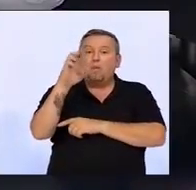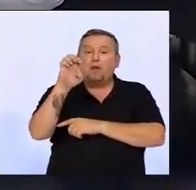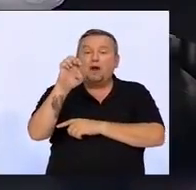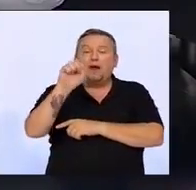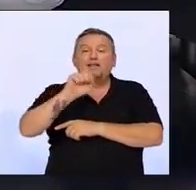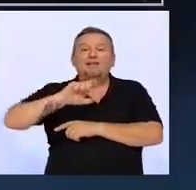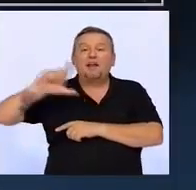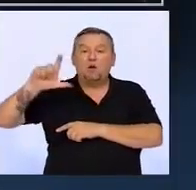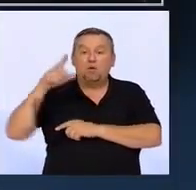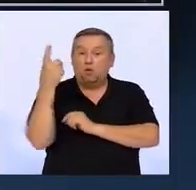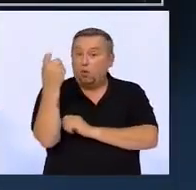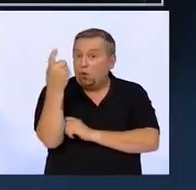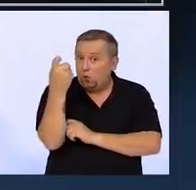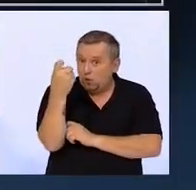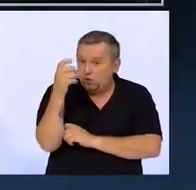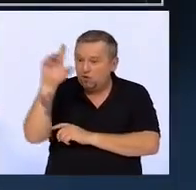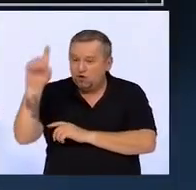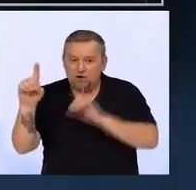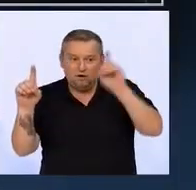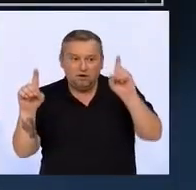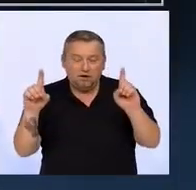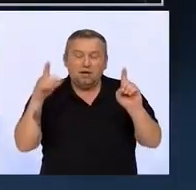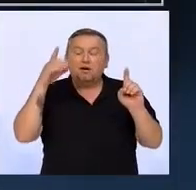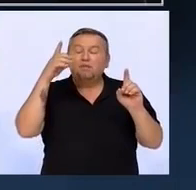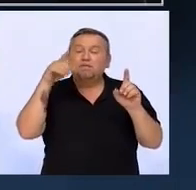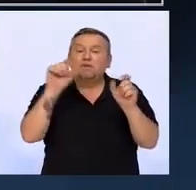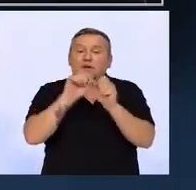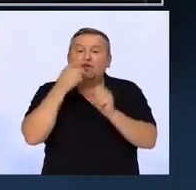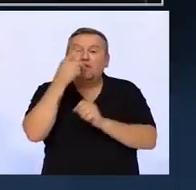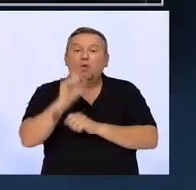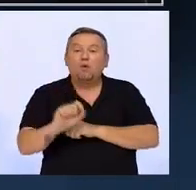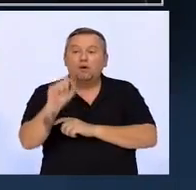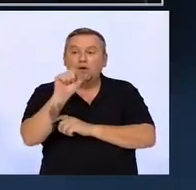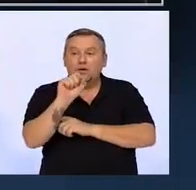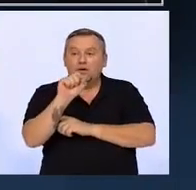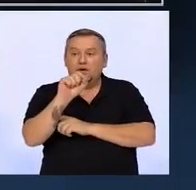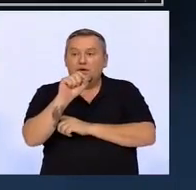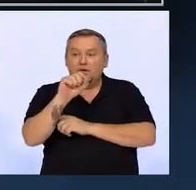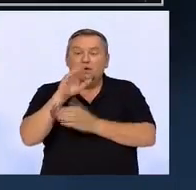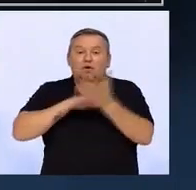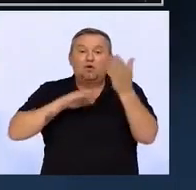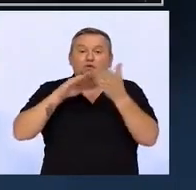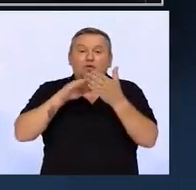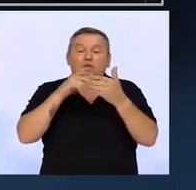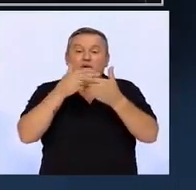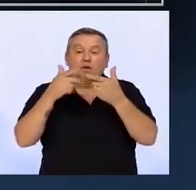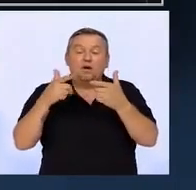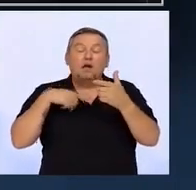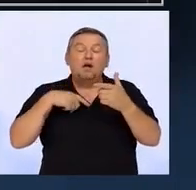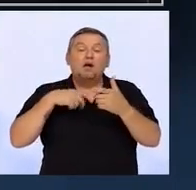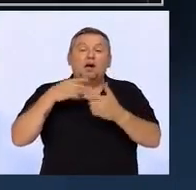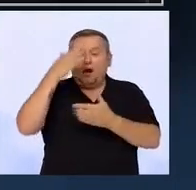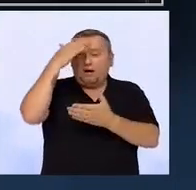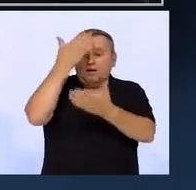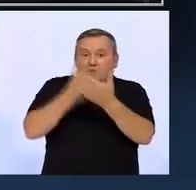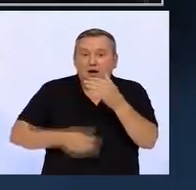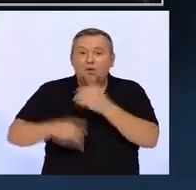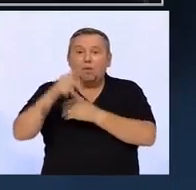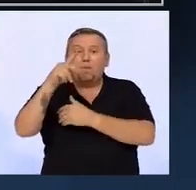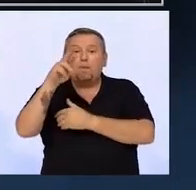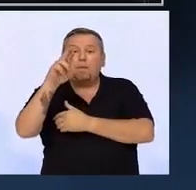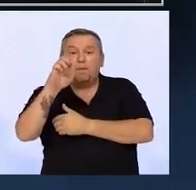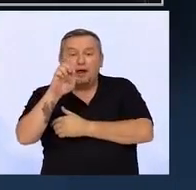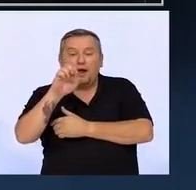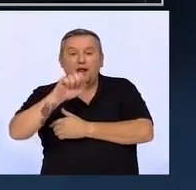2014 que teve o único, entre a direita, a esquerda e o centro, que falou que apostar todas as fichas no pré-sal, que era a posição do PT, mas também